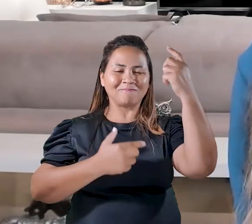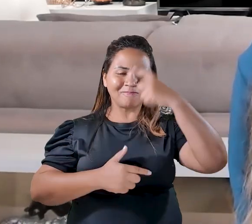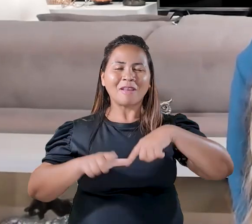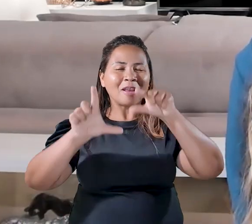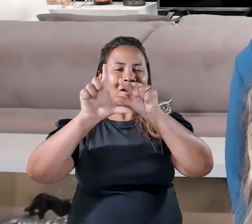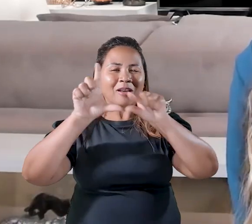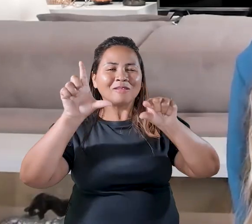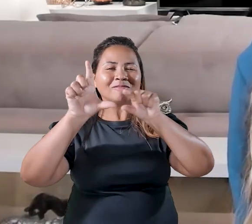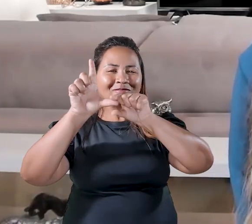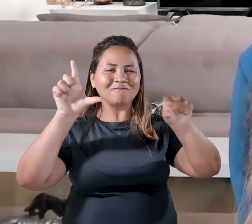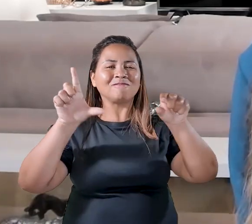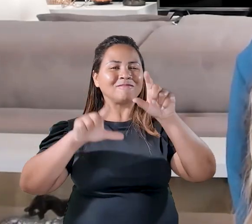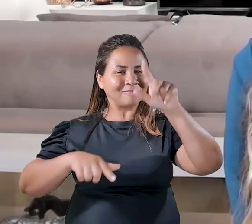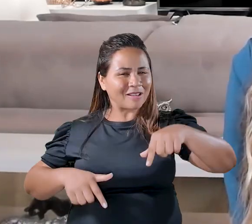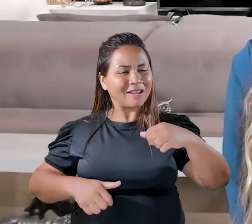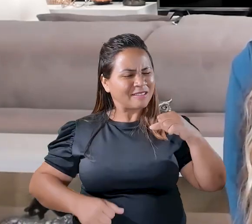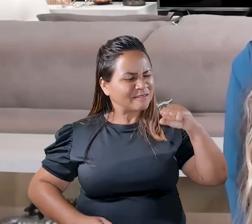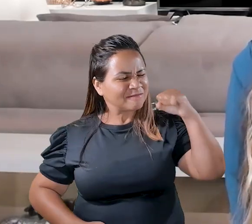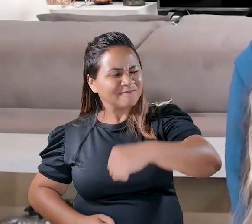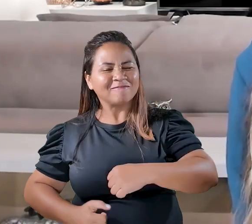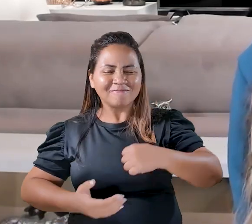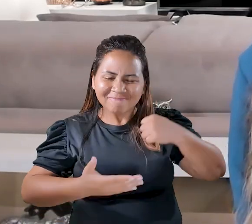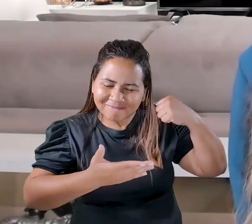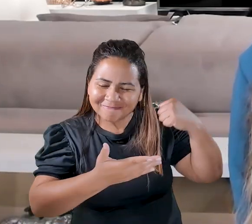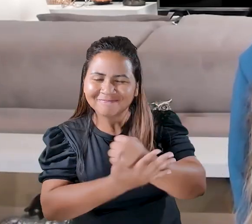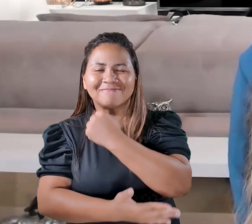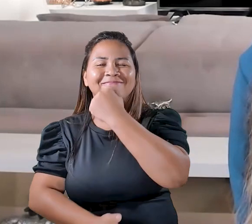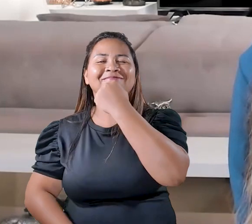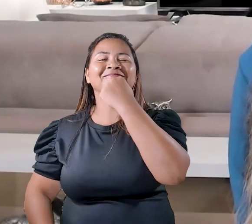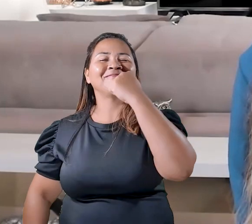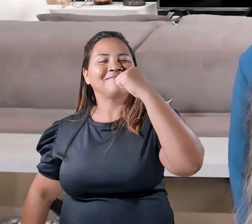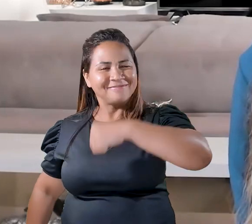isso. É isso. É isso.